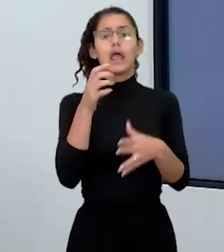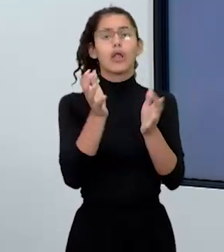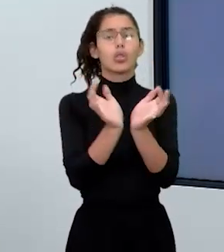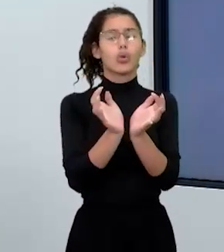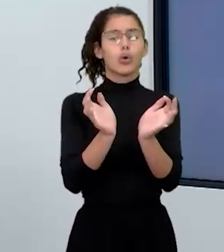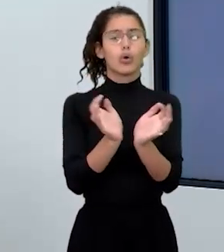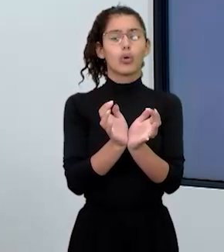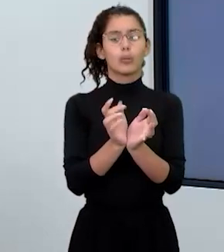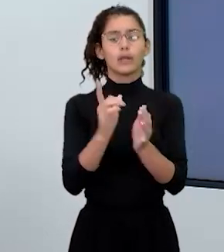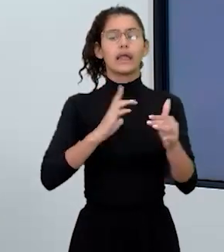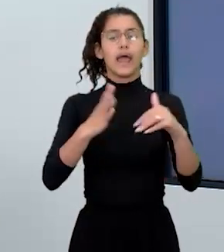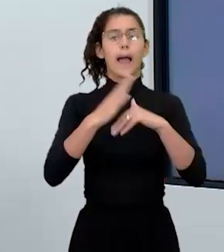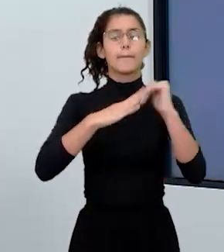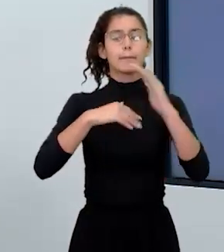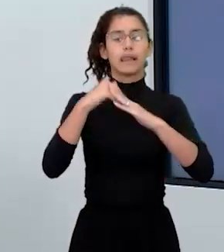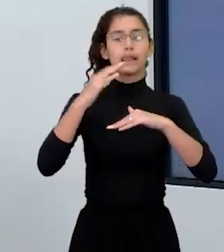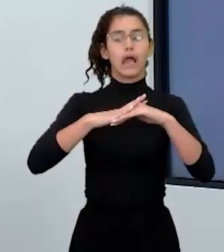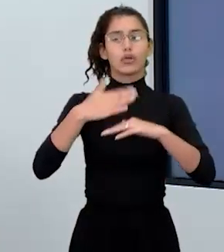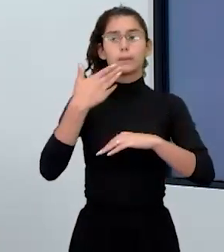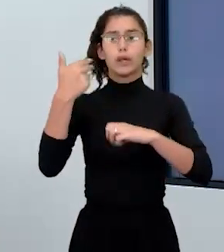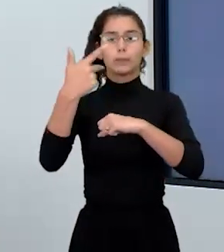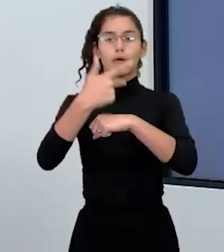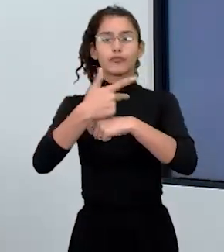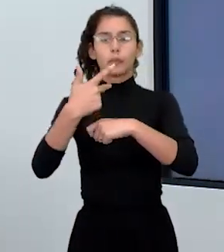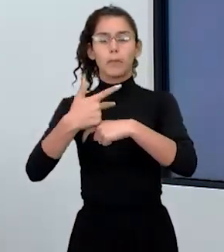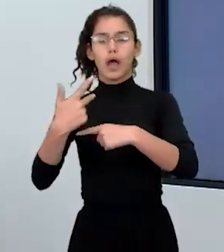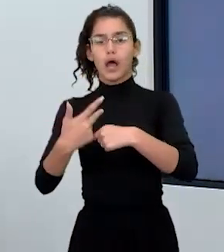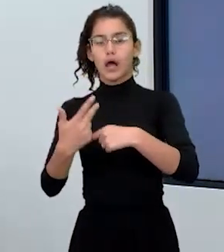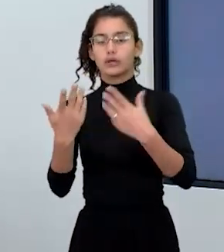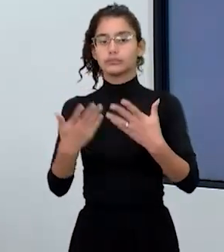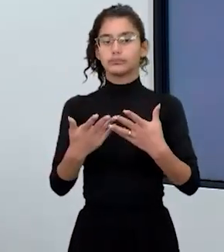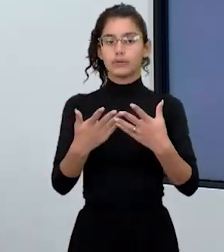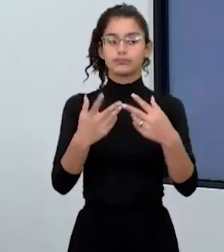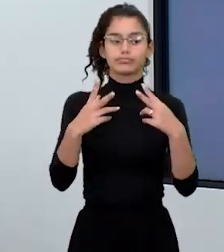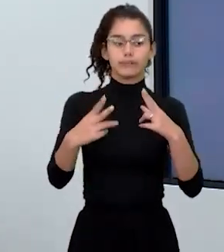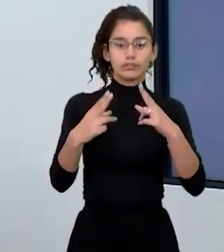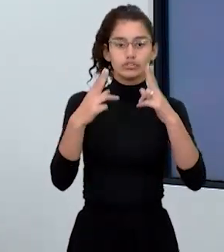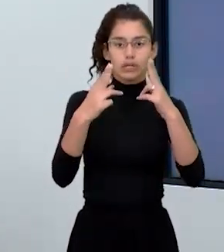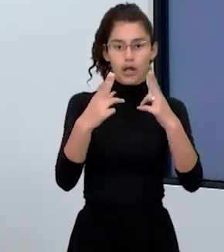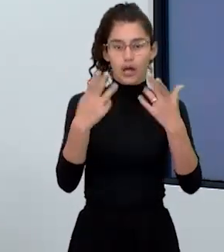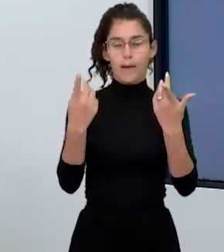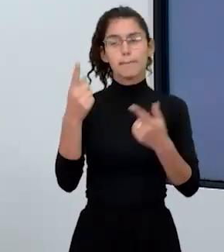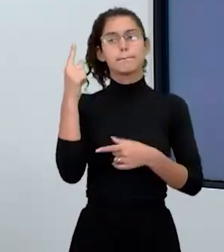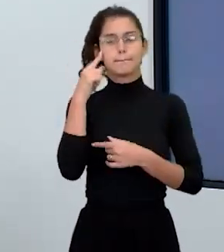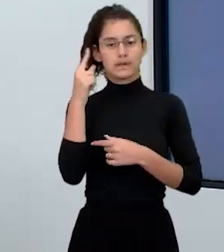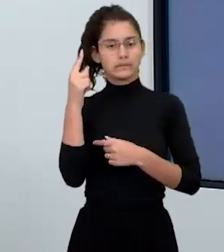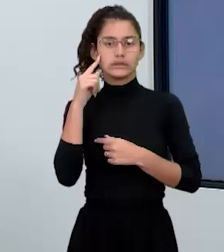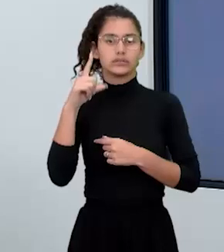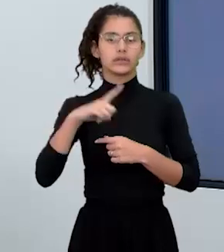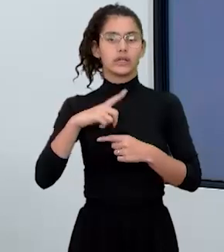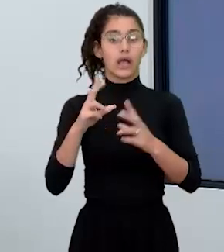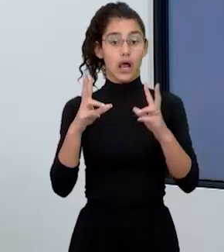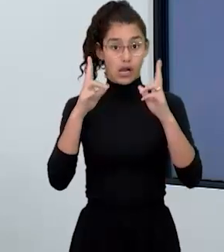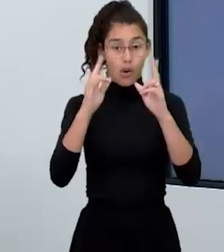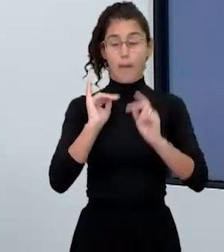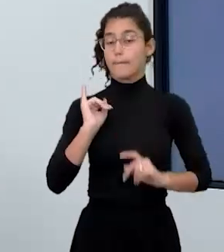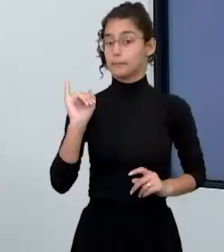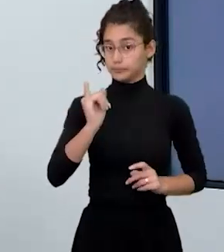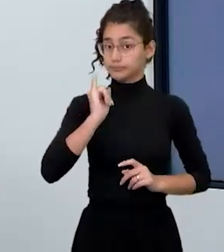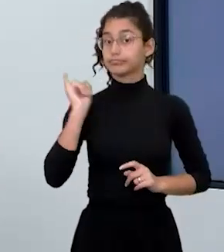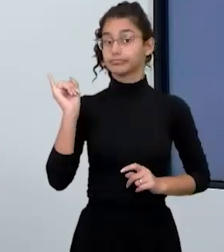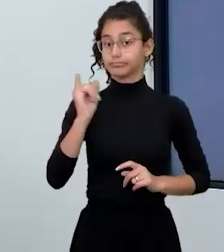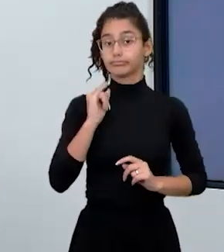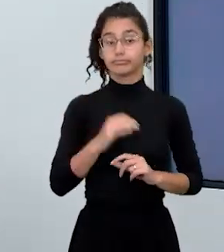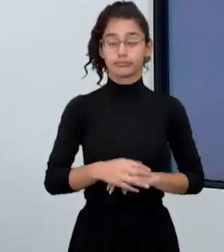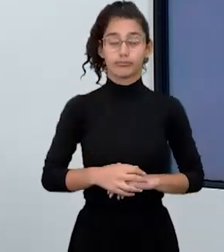como eu disse, tem habilidade para filmagem? Quem tem habilidade para editar? Pensando aí que a edição é muito importante.